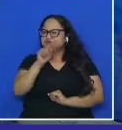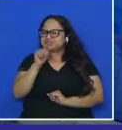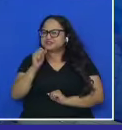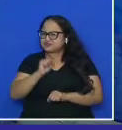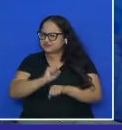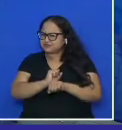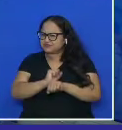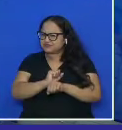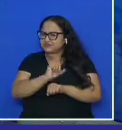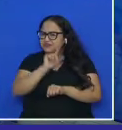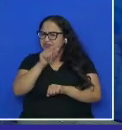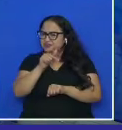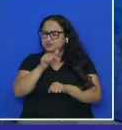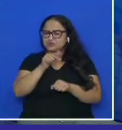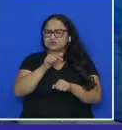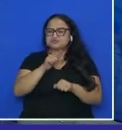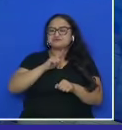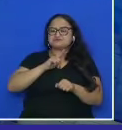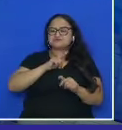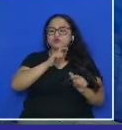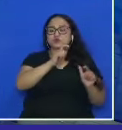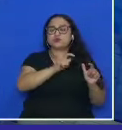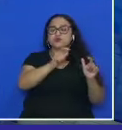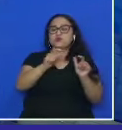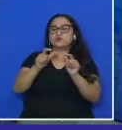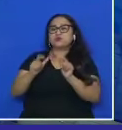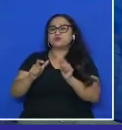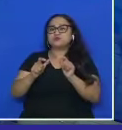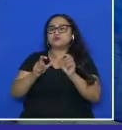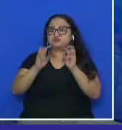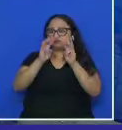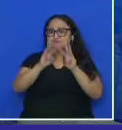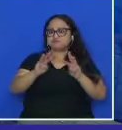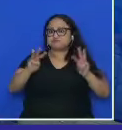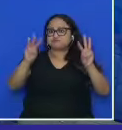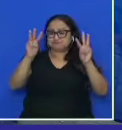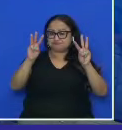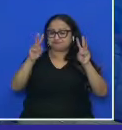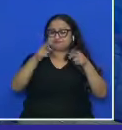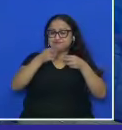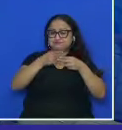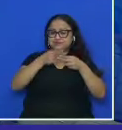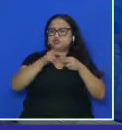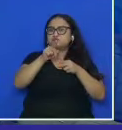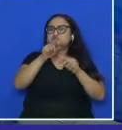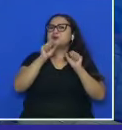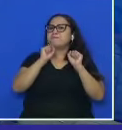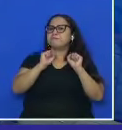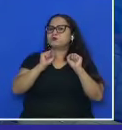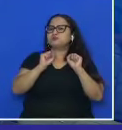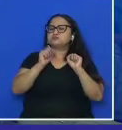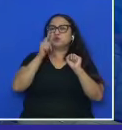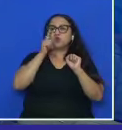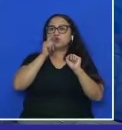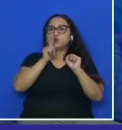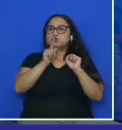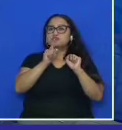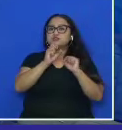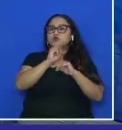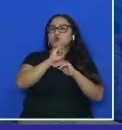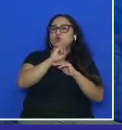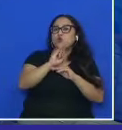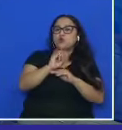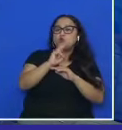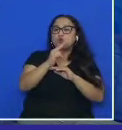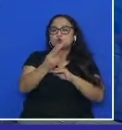esperava. Logo após a apuração, fique atenta, fique atento à página da Caixa na internet. Você poderá saber de onde são as apostas vencedoras ou se o